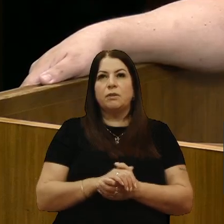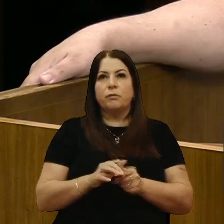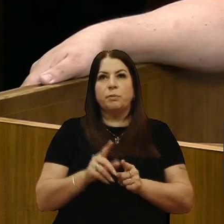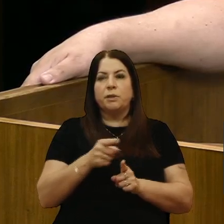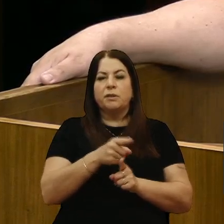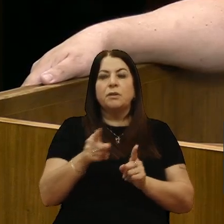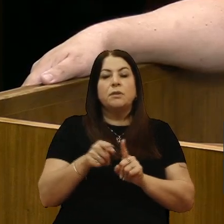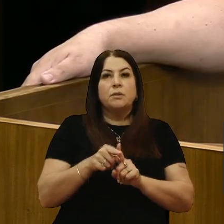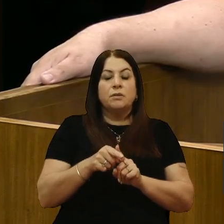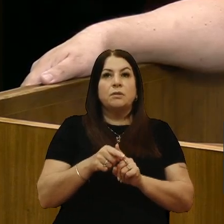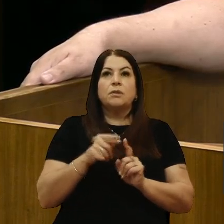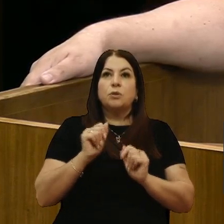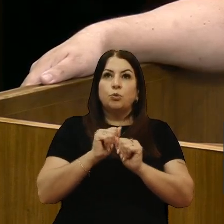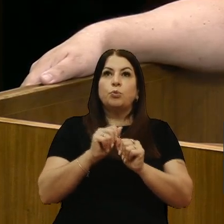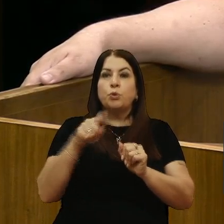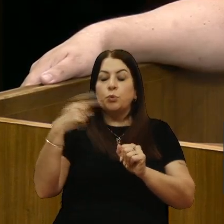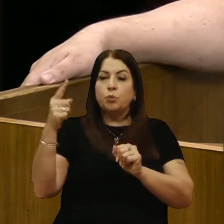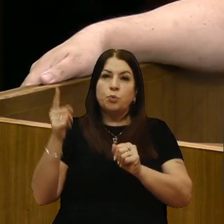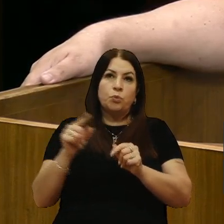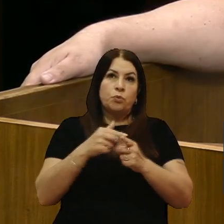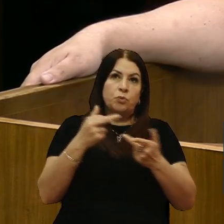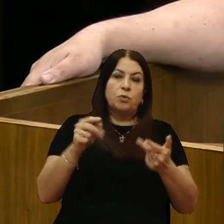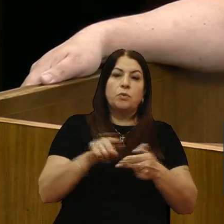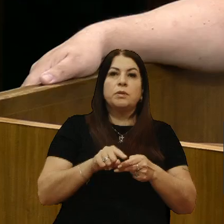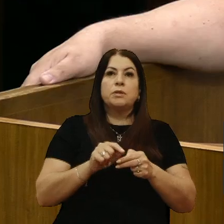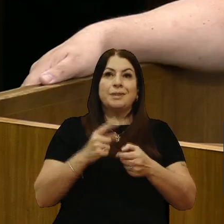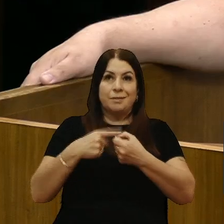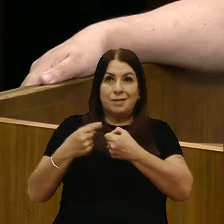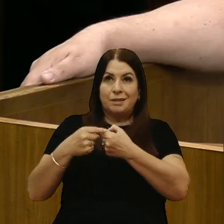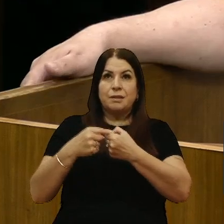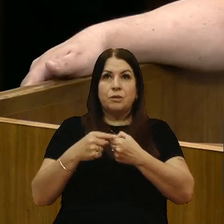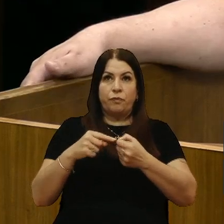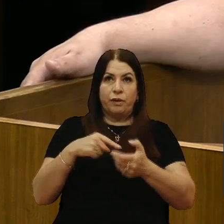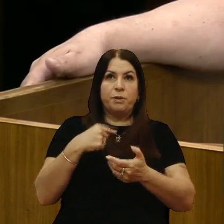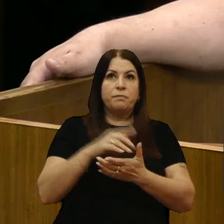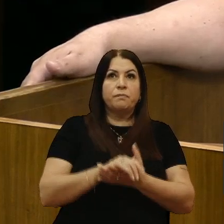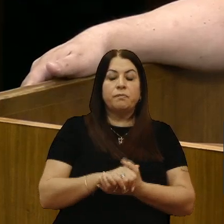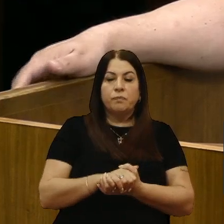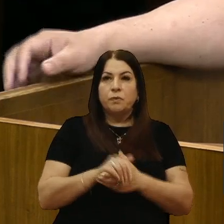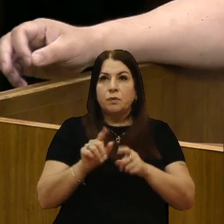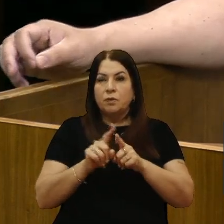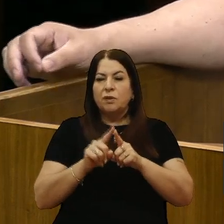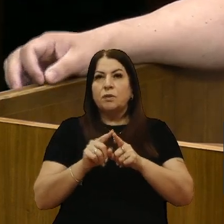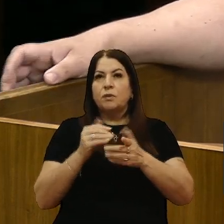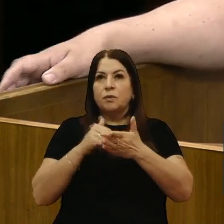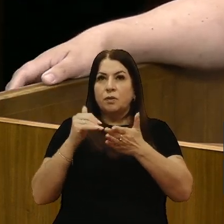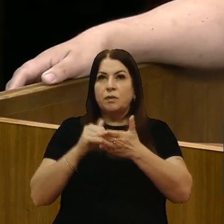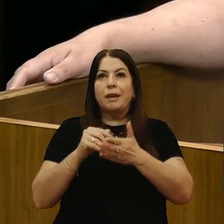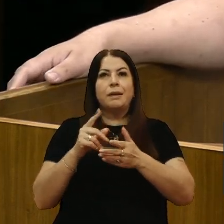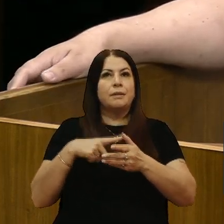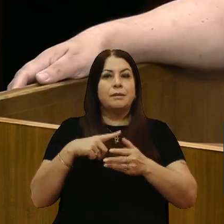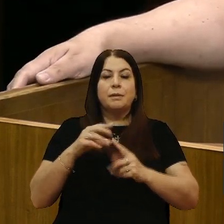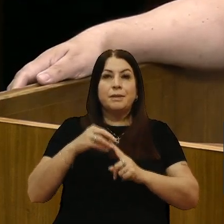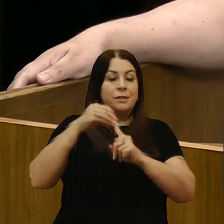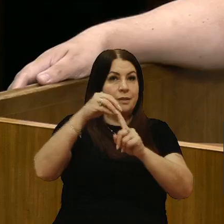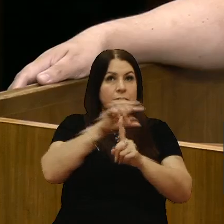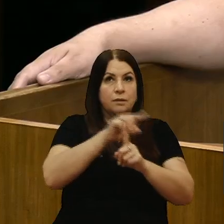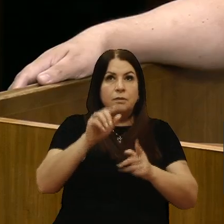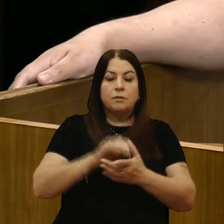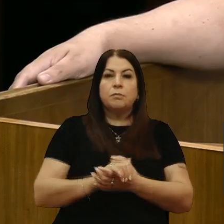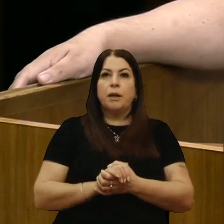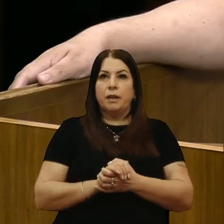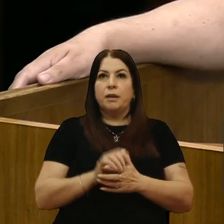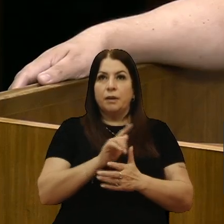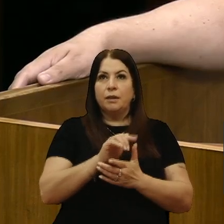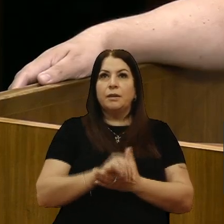Então, assim como em outras situações da cidade, como o vereador Iago trouxe, o secretário Weber está se destacando, ele que nunca